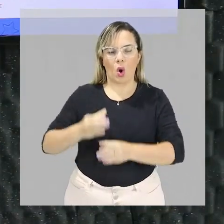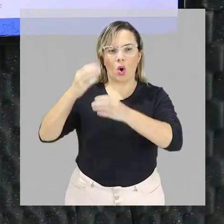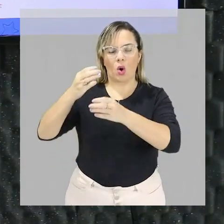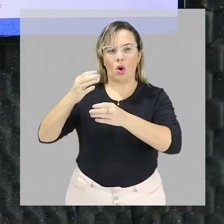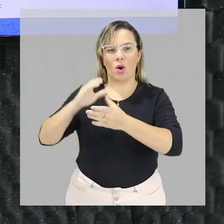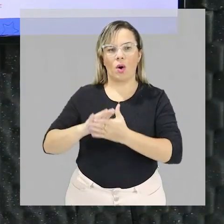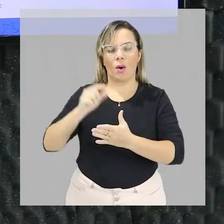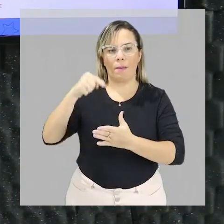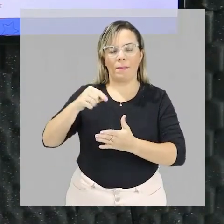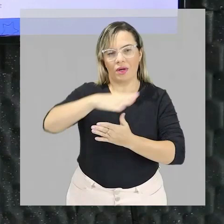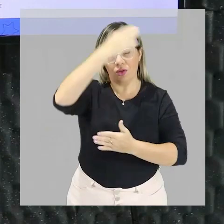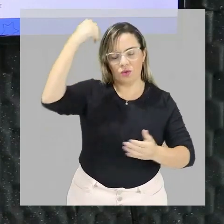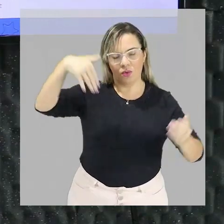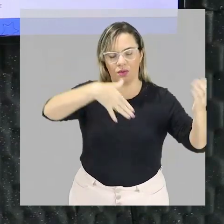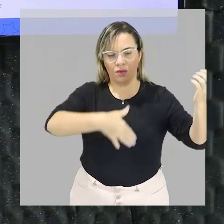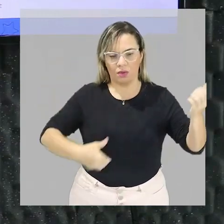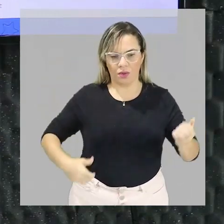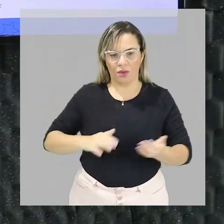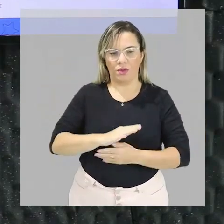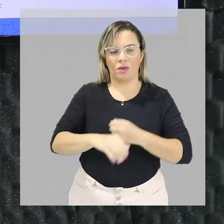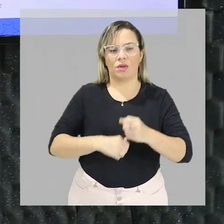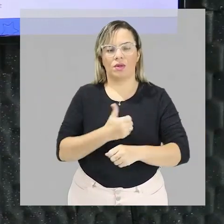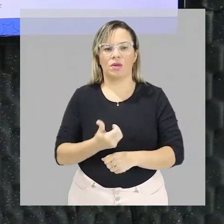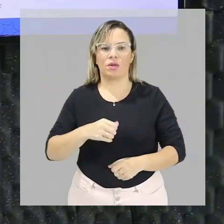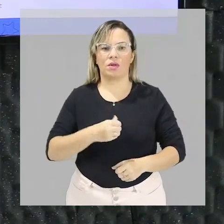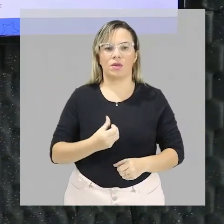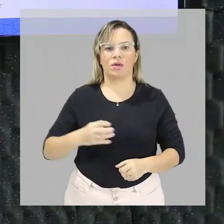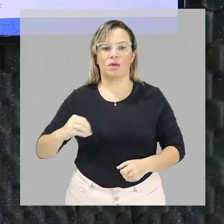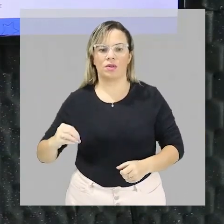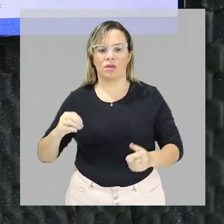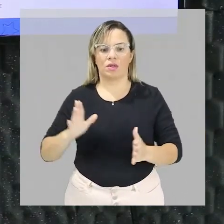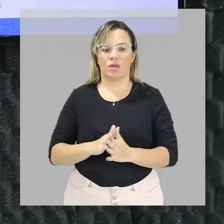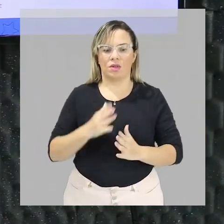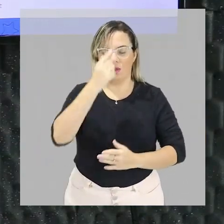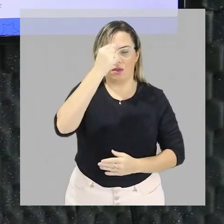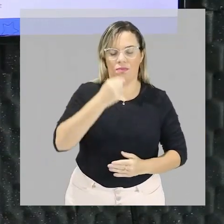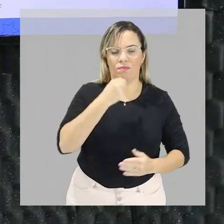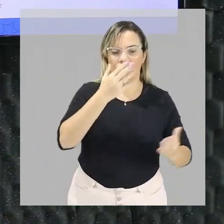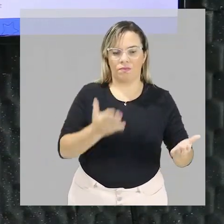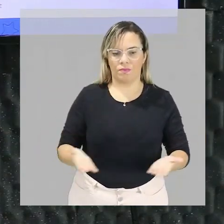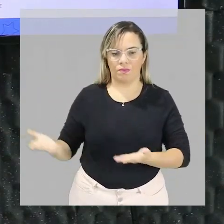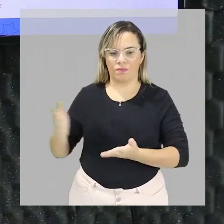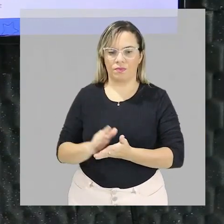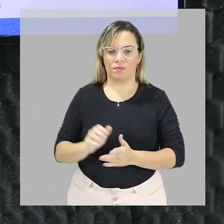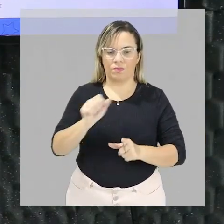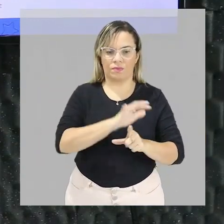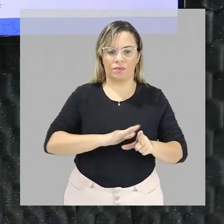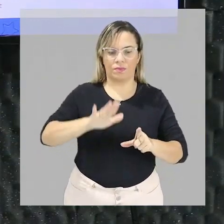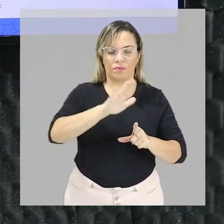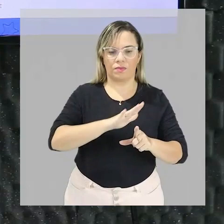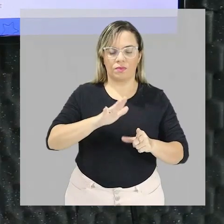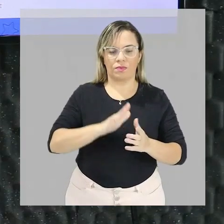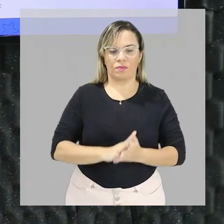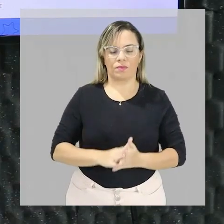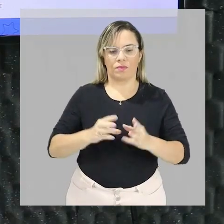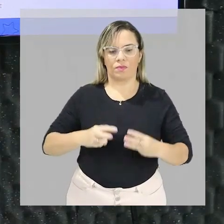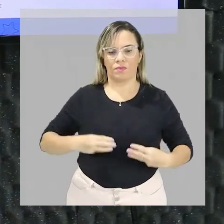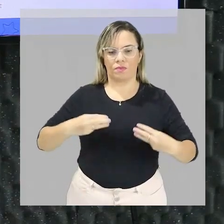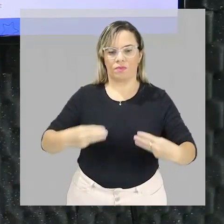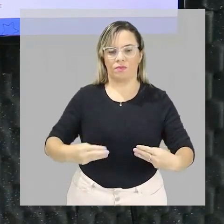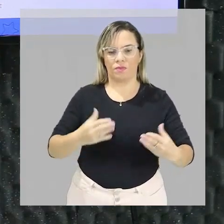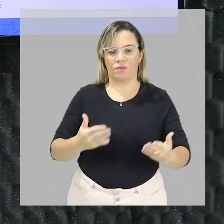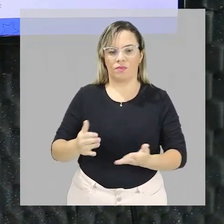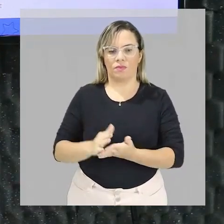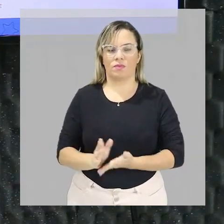é preciso observar, como a própria imagem abaixo nos fala, aqui nós temos o ministro Delfim Neto, que